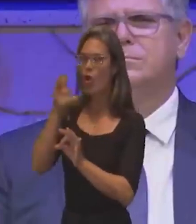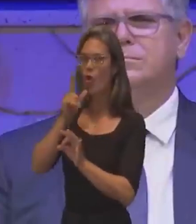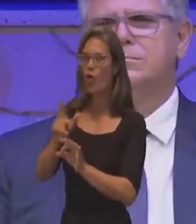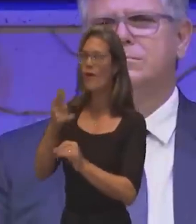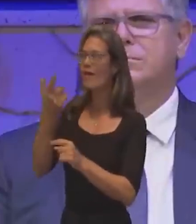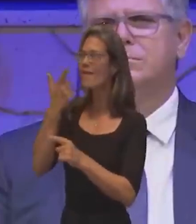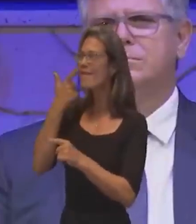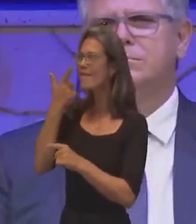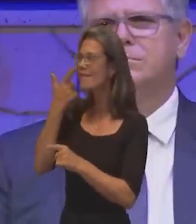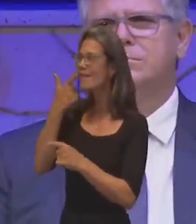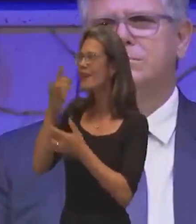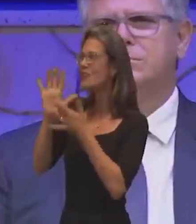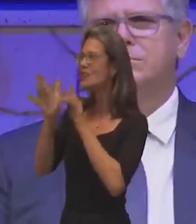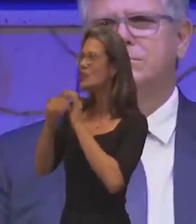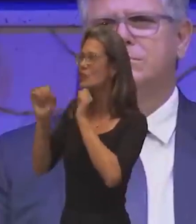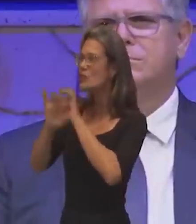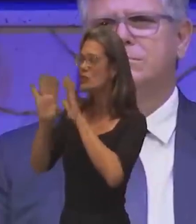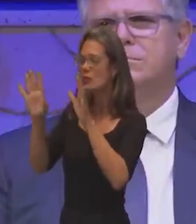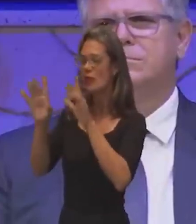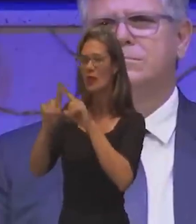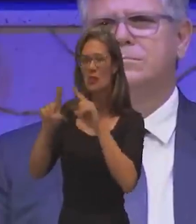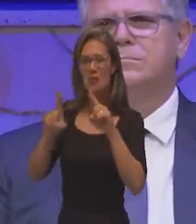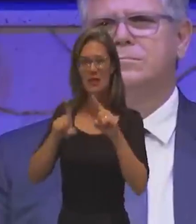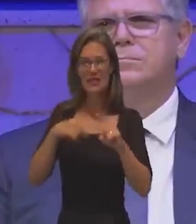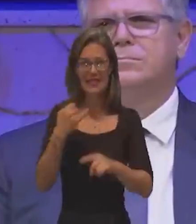é uma luz ofuscada